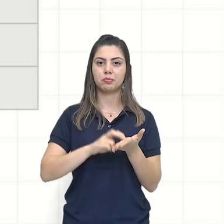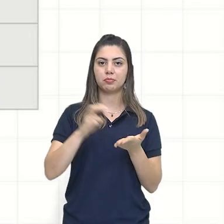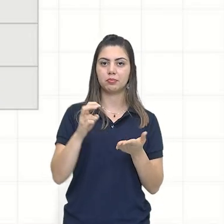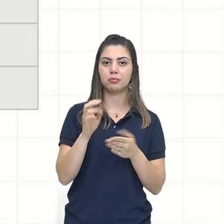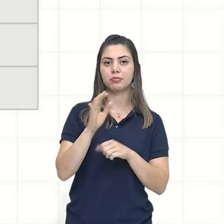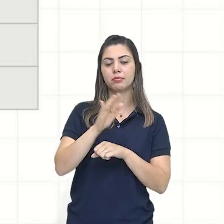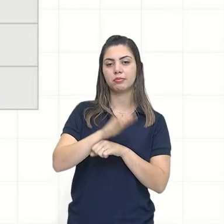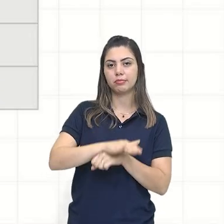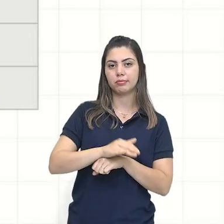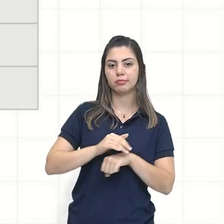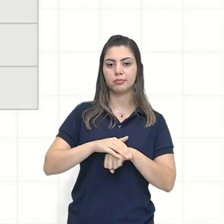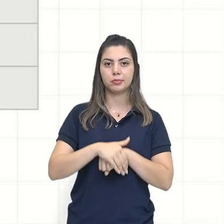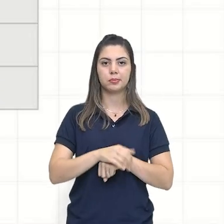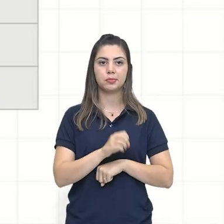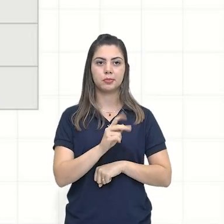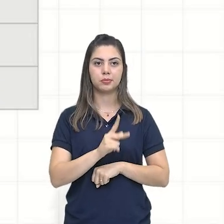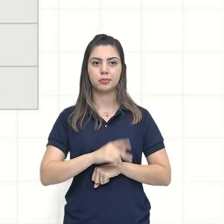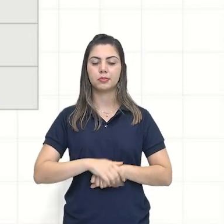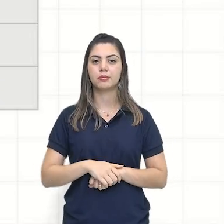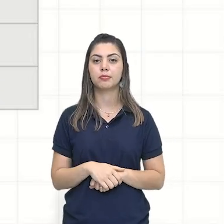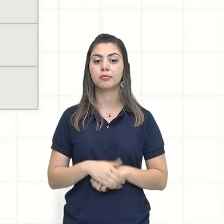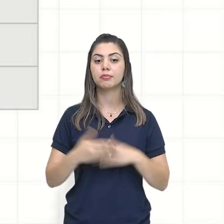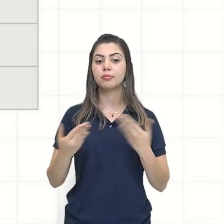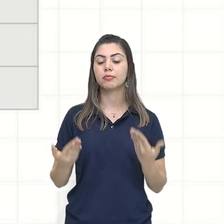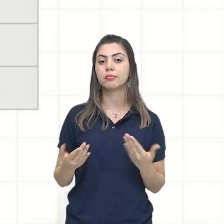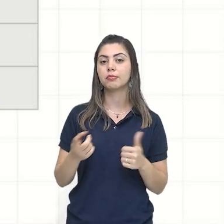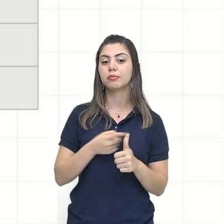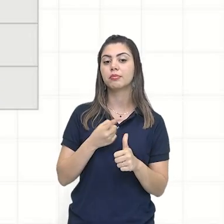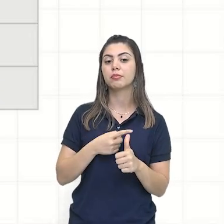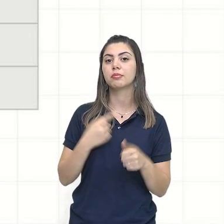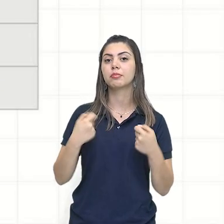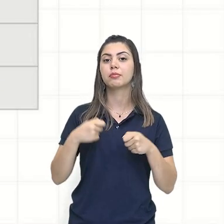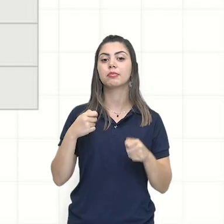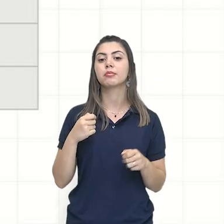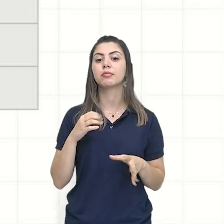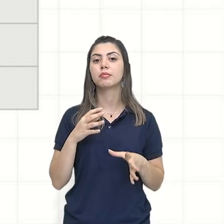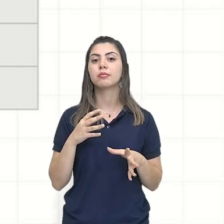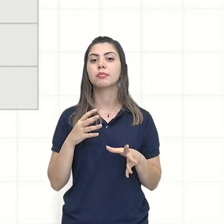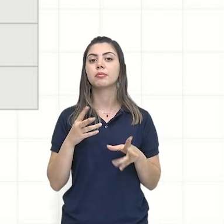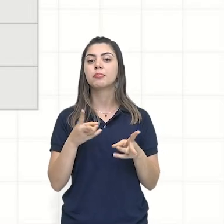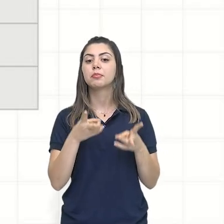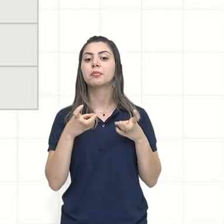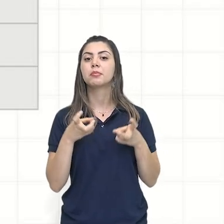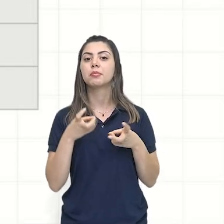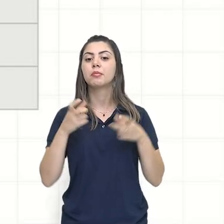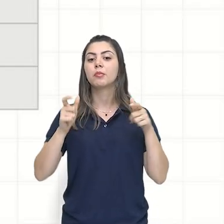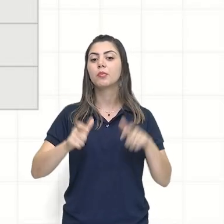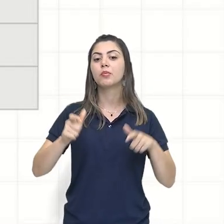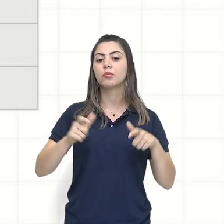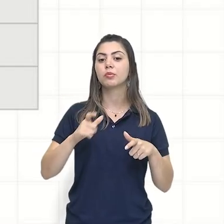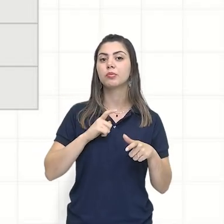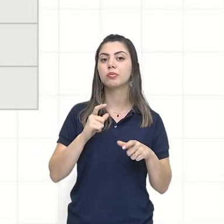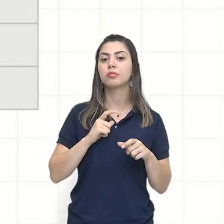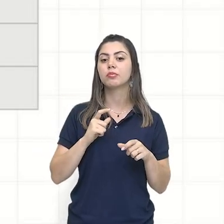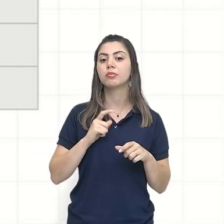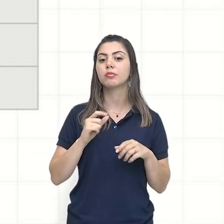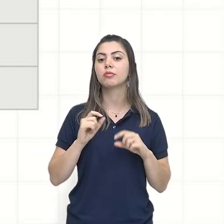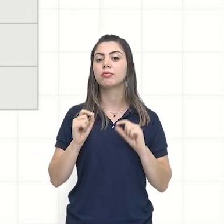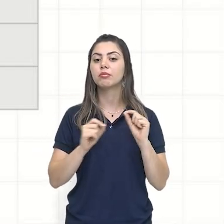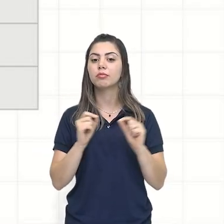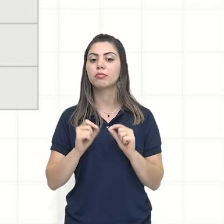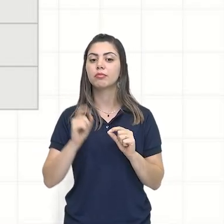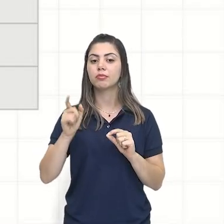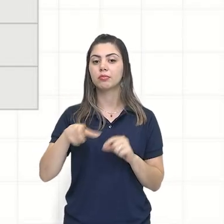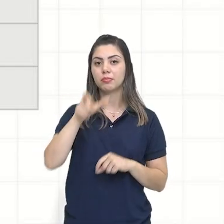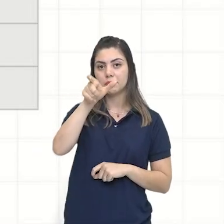só. Primeiro, eu tenho que identificar, né, localizar a proteína que está sendo questionada aqui, que é o quê?